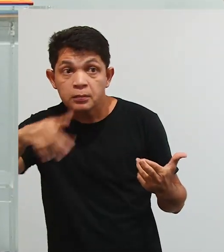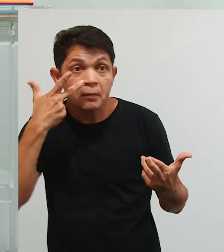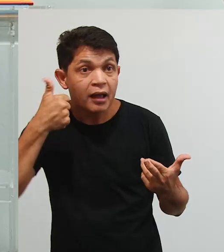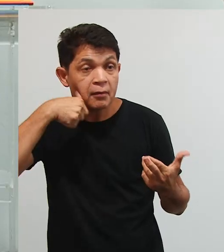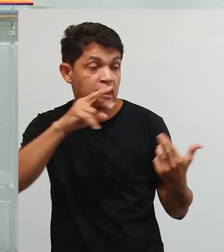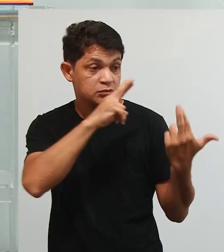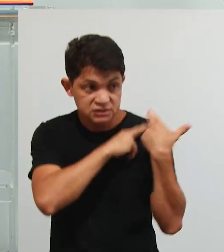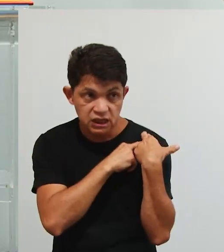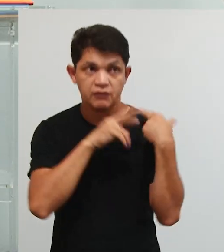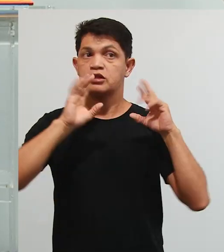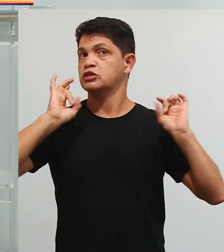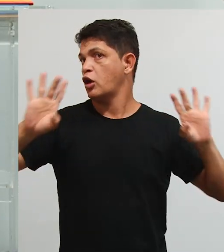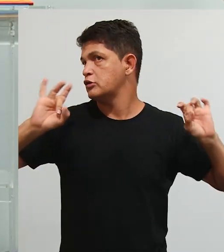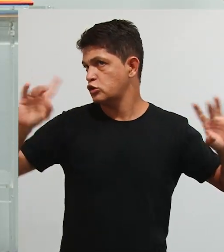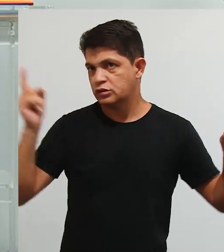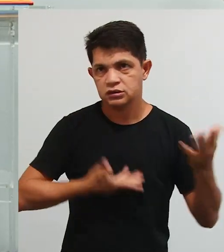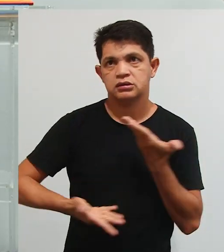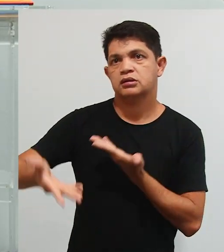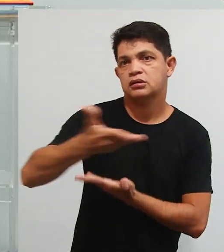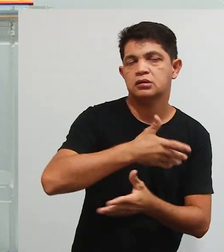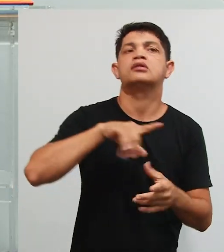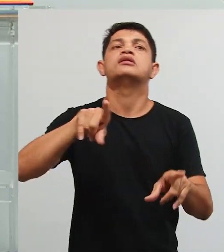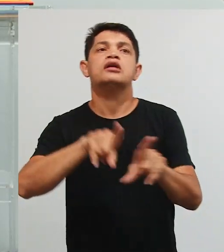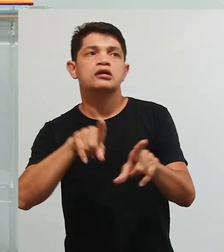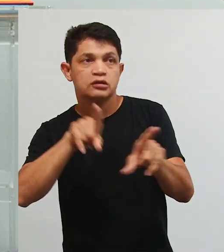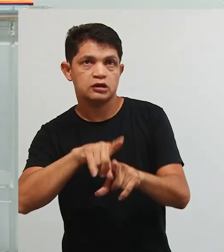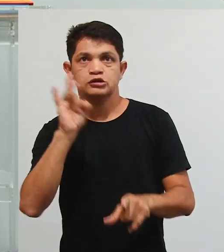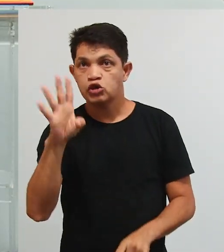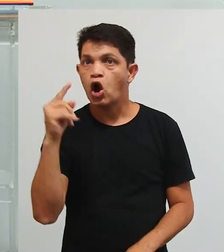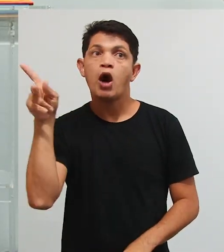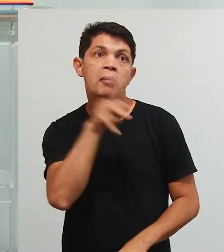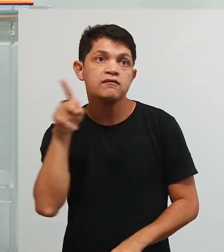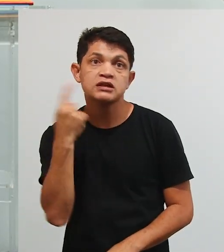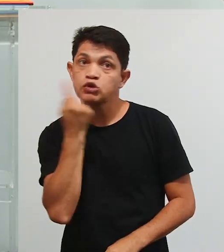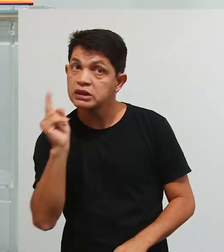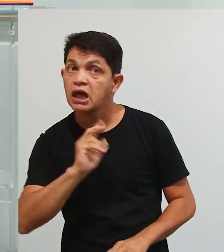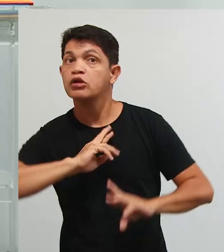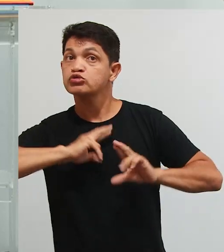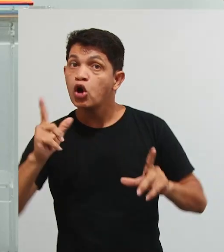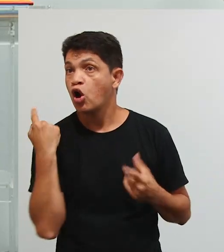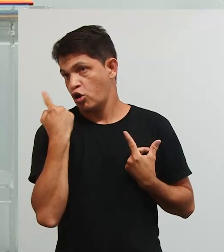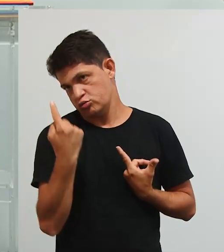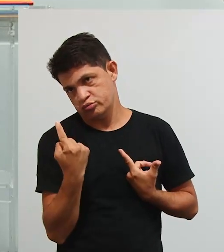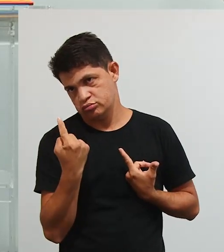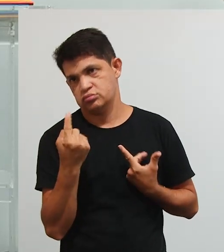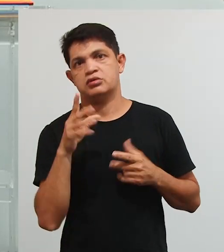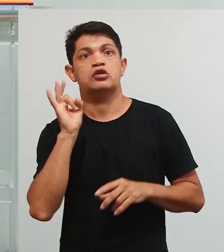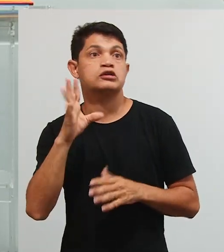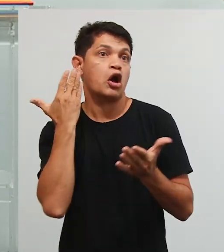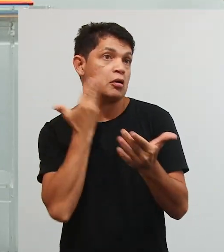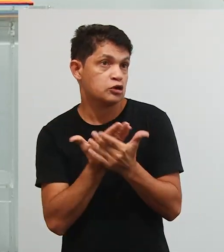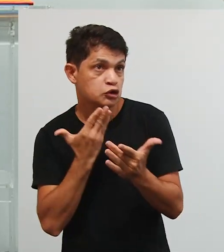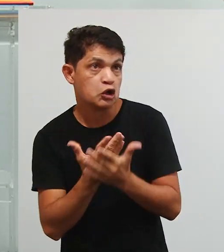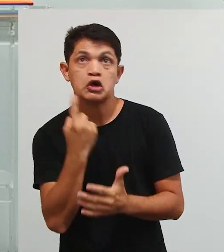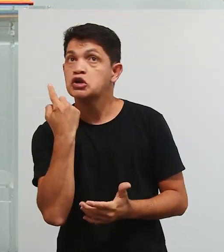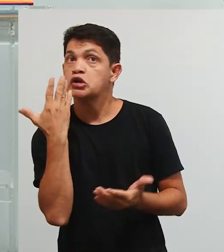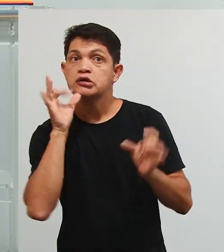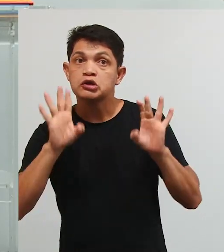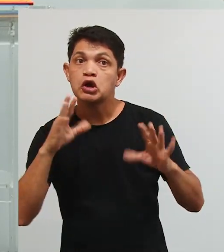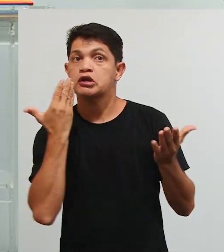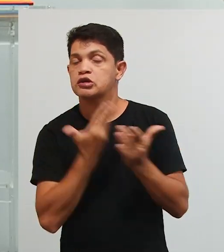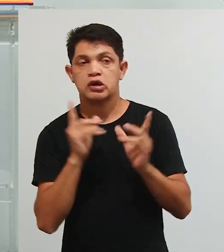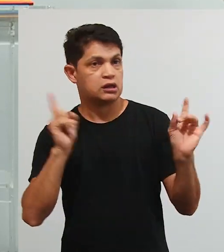dessas palavras que estão aí, nem eu. Brincadeira, é claro, né? Então, vamos olhar aí para as nossas palavras. Nossas palavras dizem aqui,